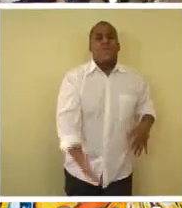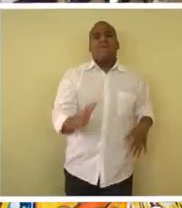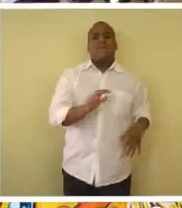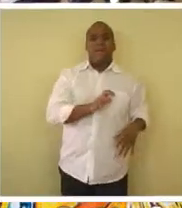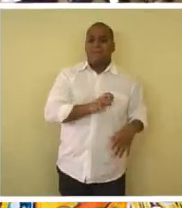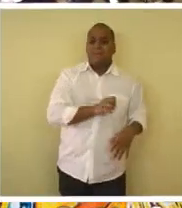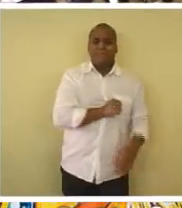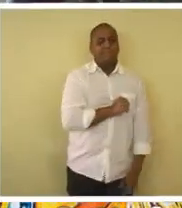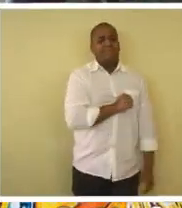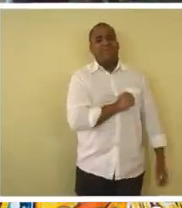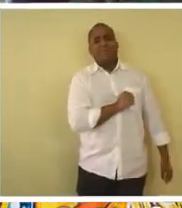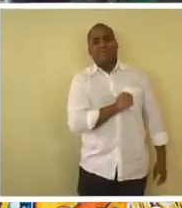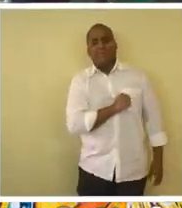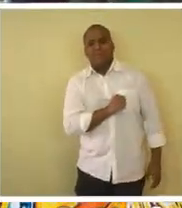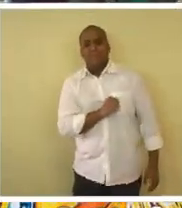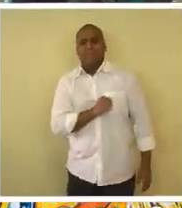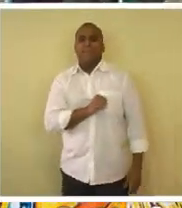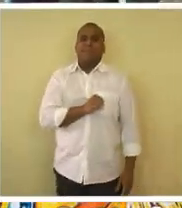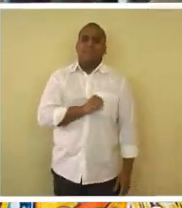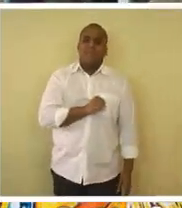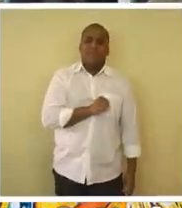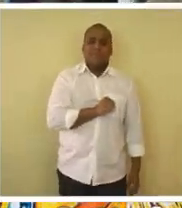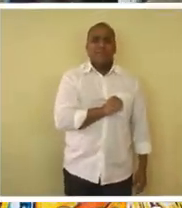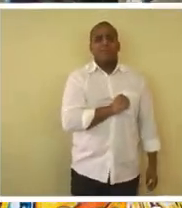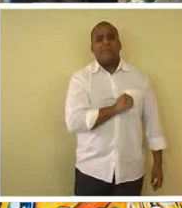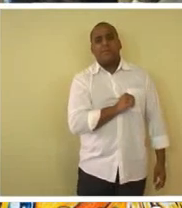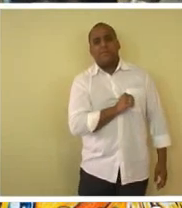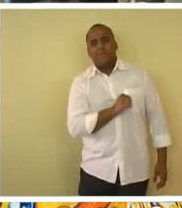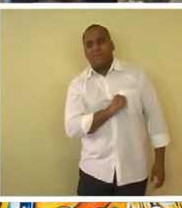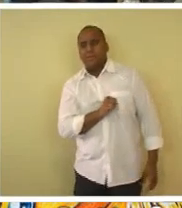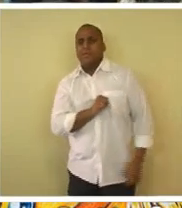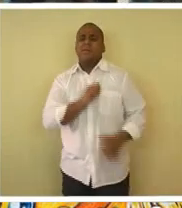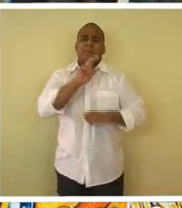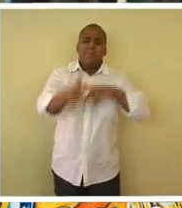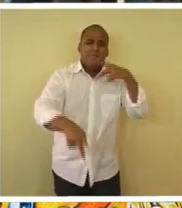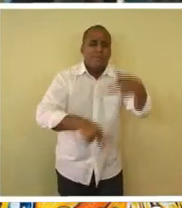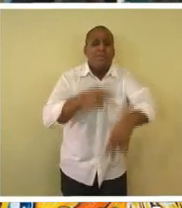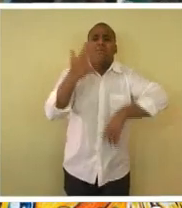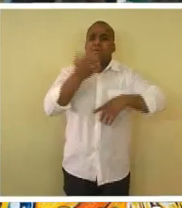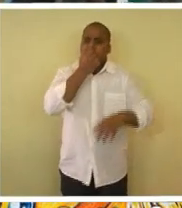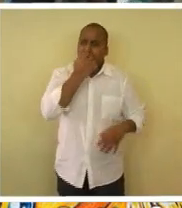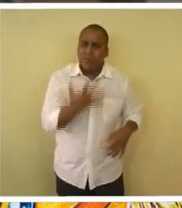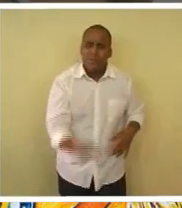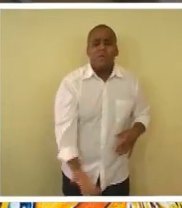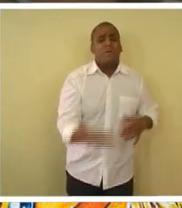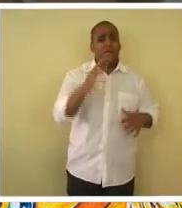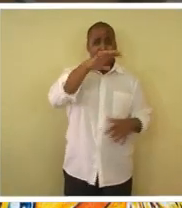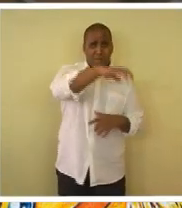Amar Desse povo bom Da nação Que é puro amor Eu sou